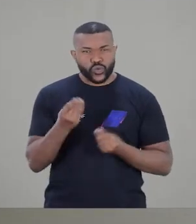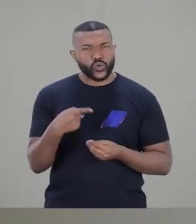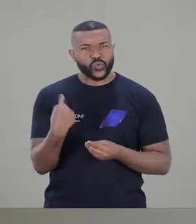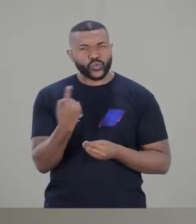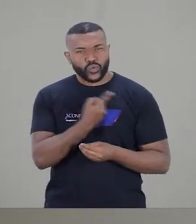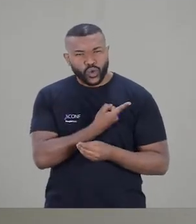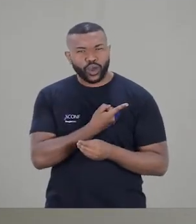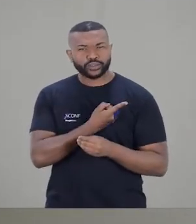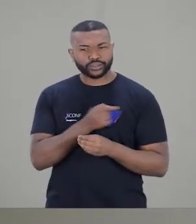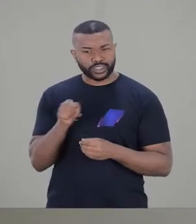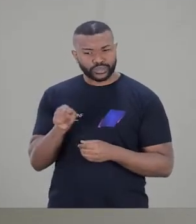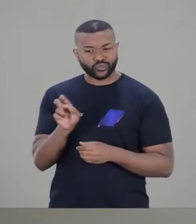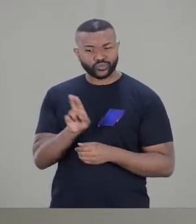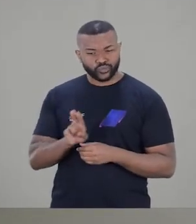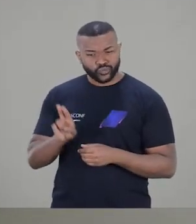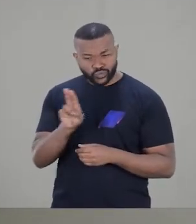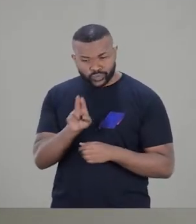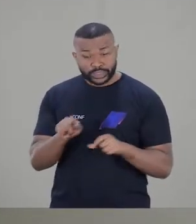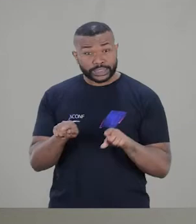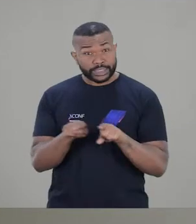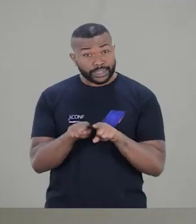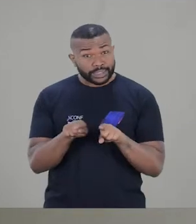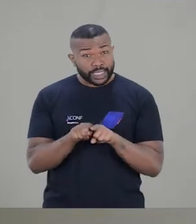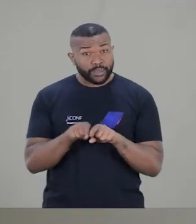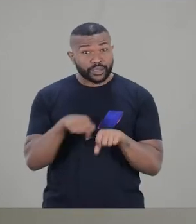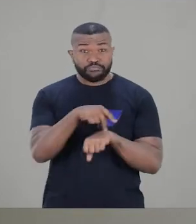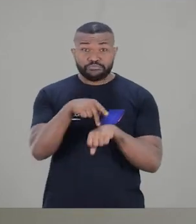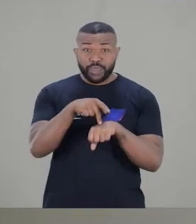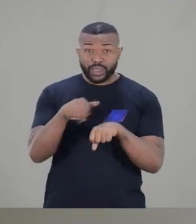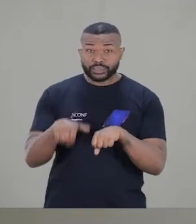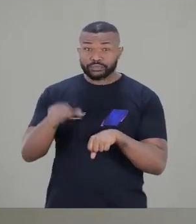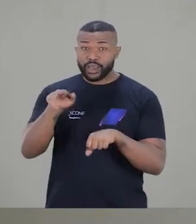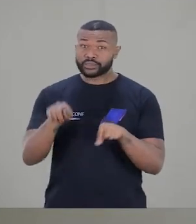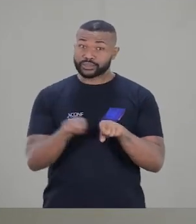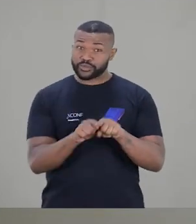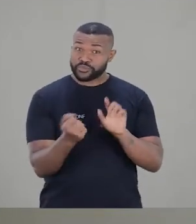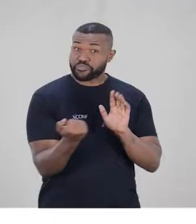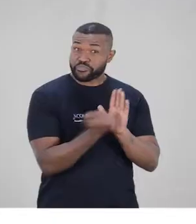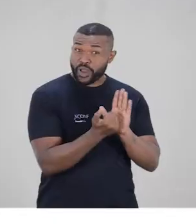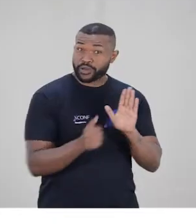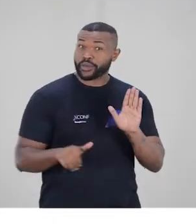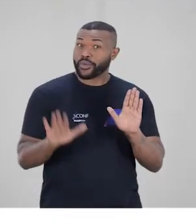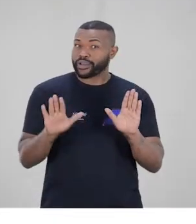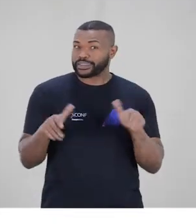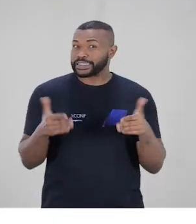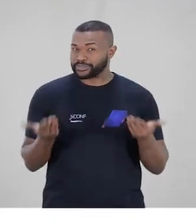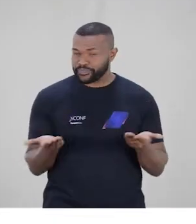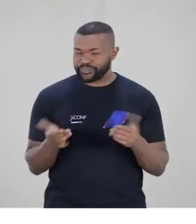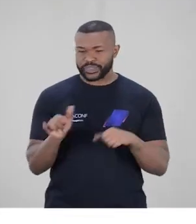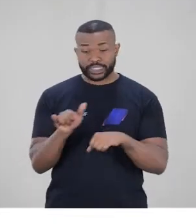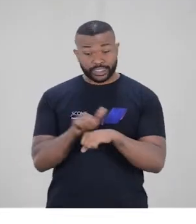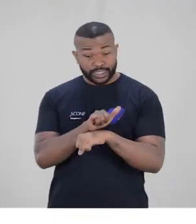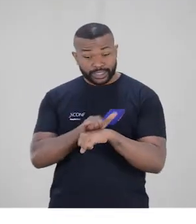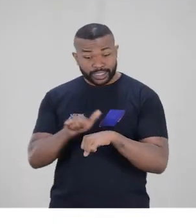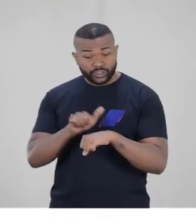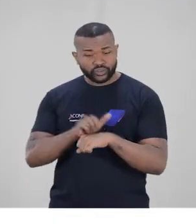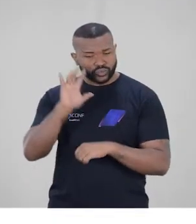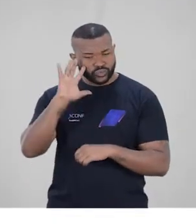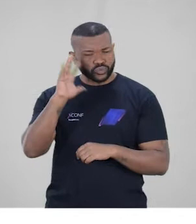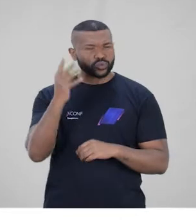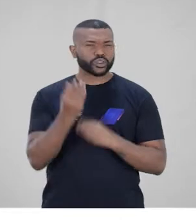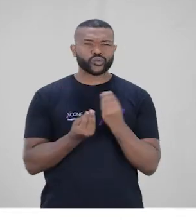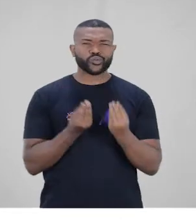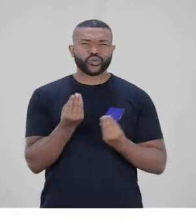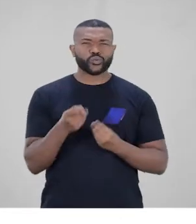que a gente integra essas aplicações para escalar para mais países e mais marcas? A estratégia de solução,